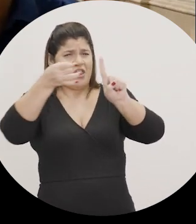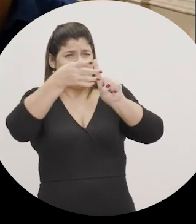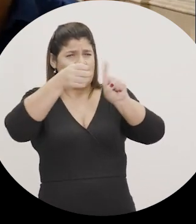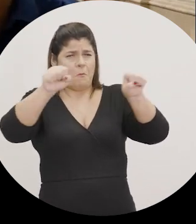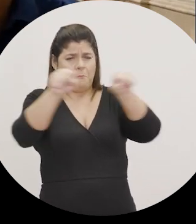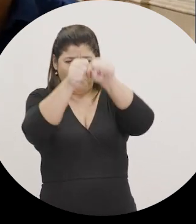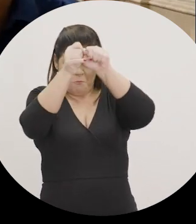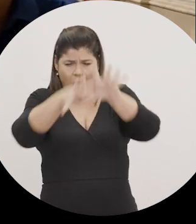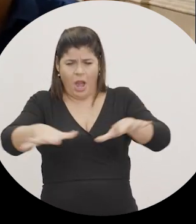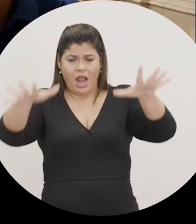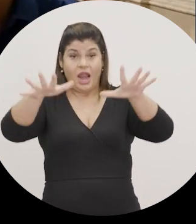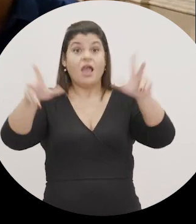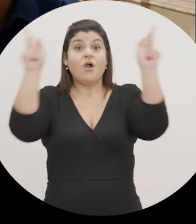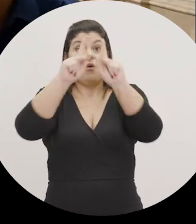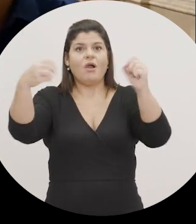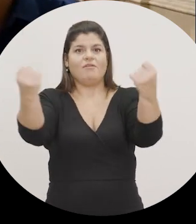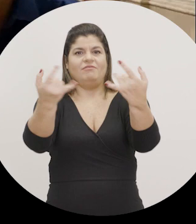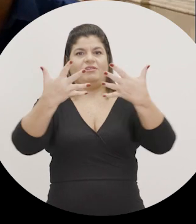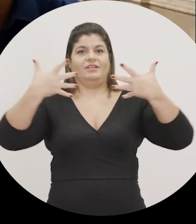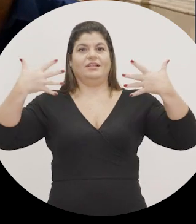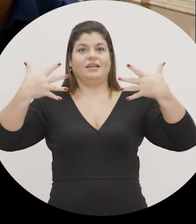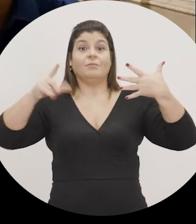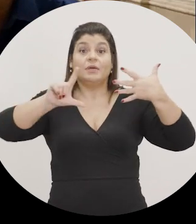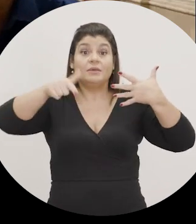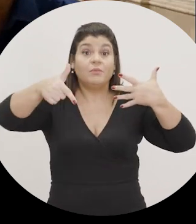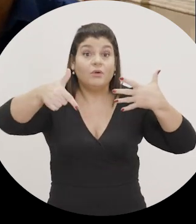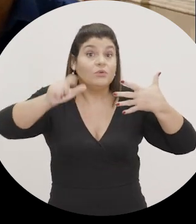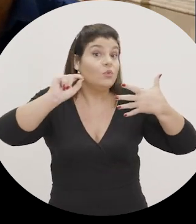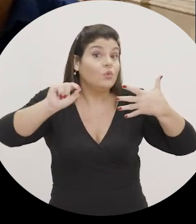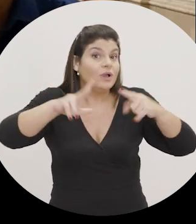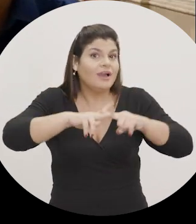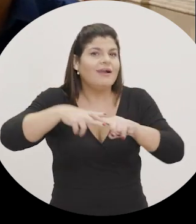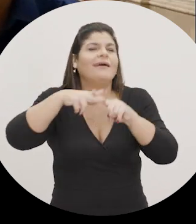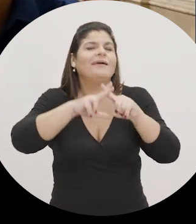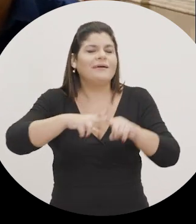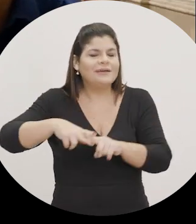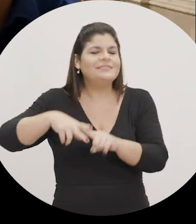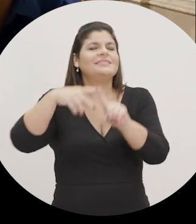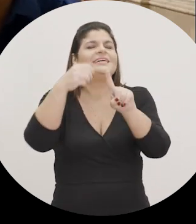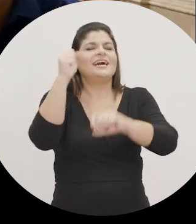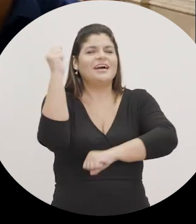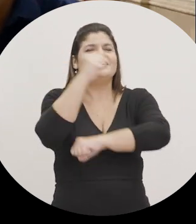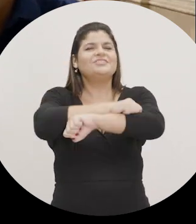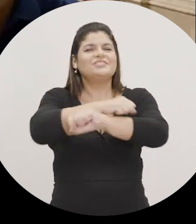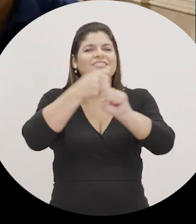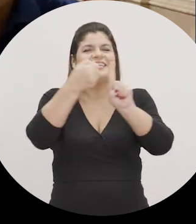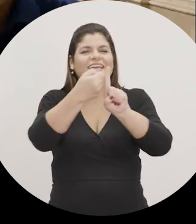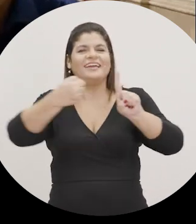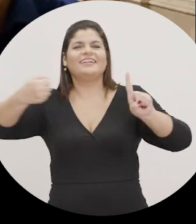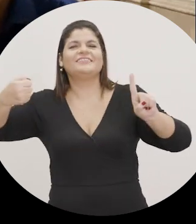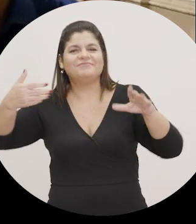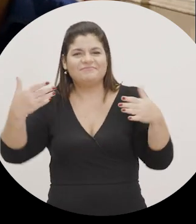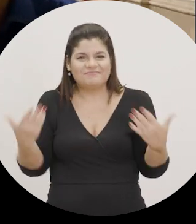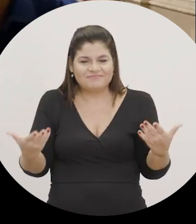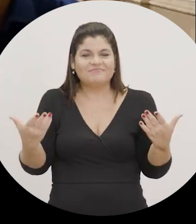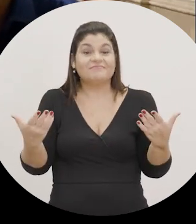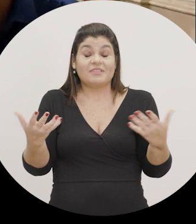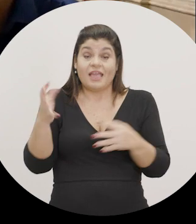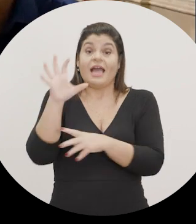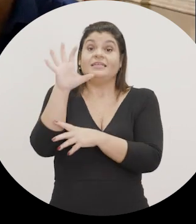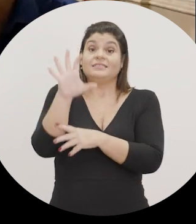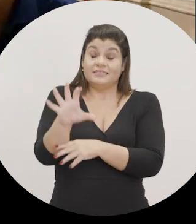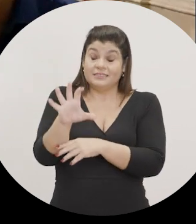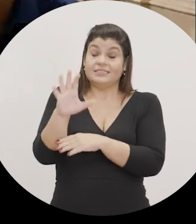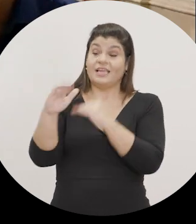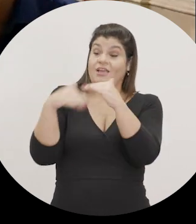vai entrar do mesmo jeito, né? Mas depois vai ser preciso consertar a janela. Assim é a revolução. E era